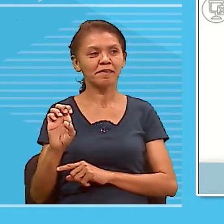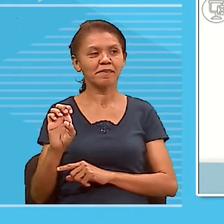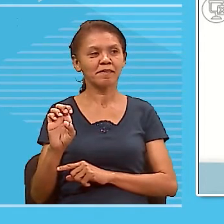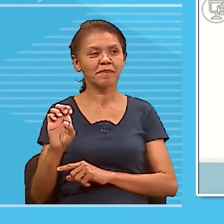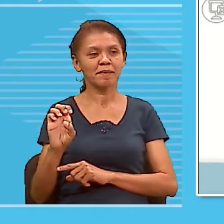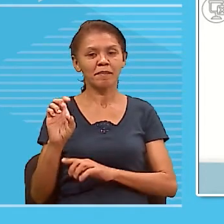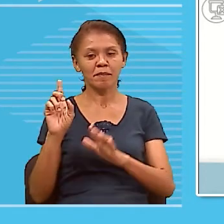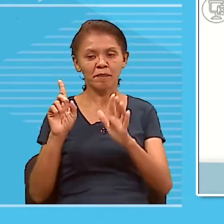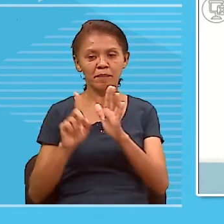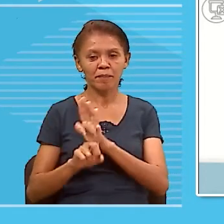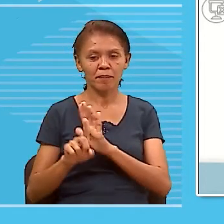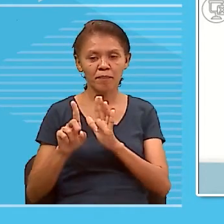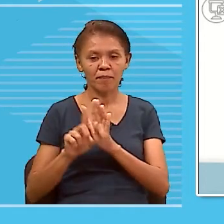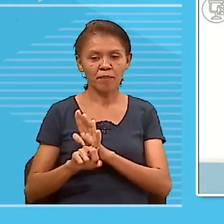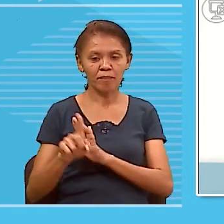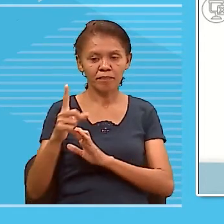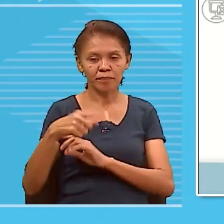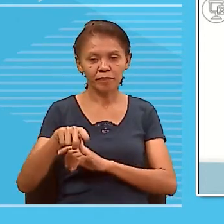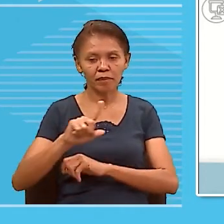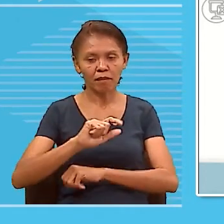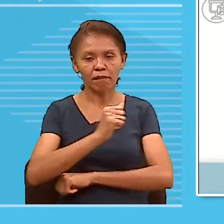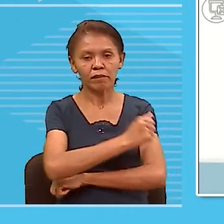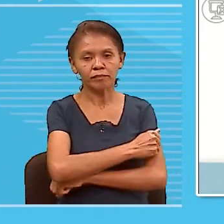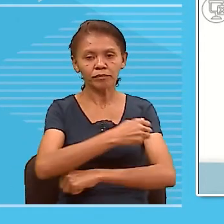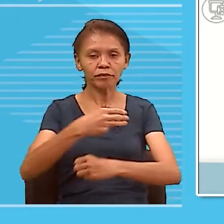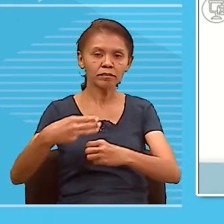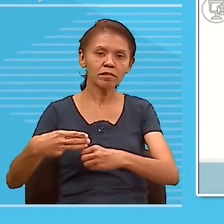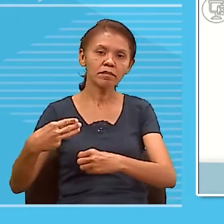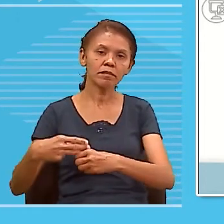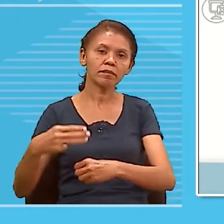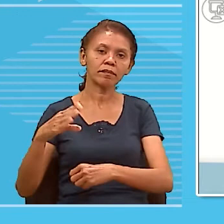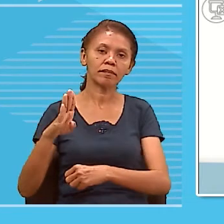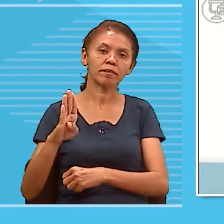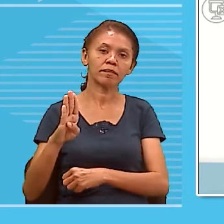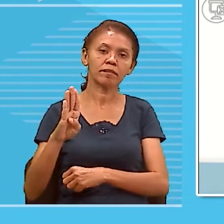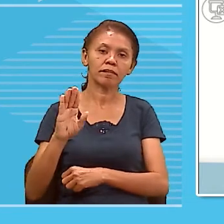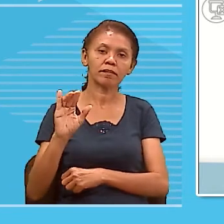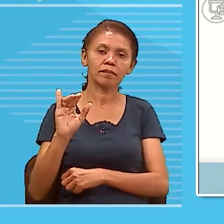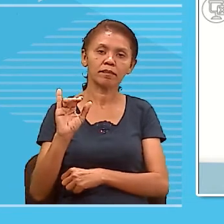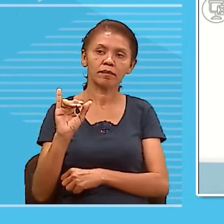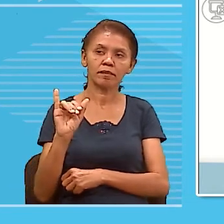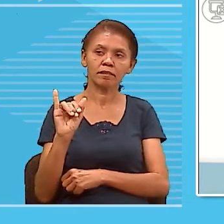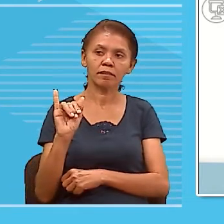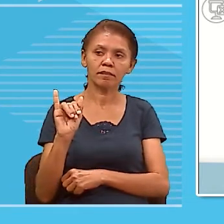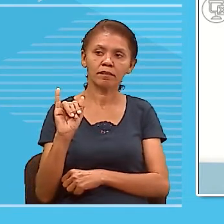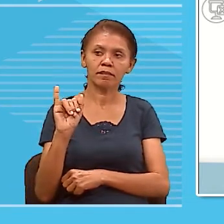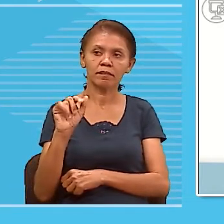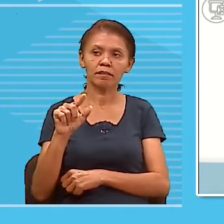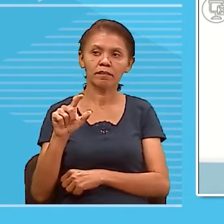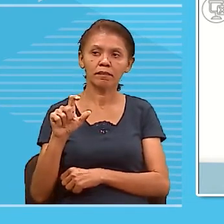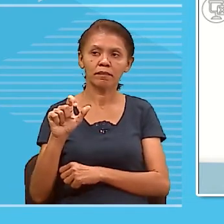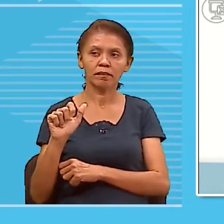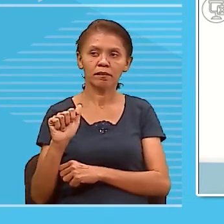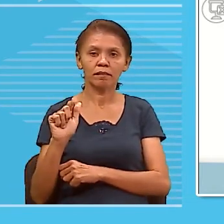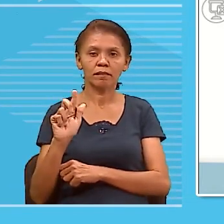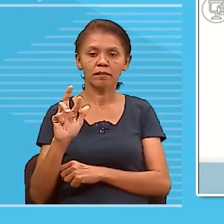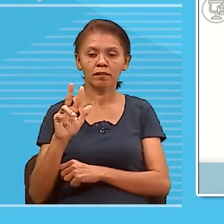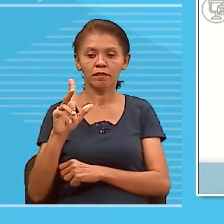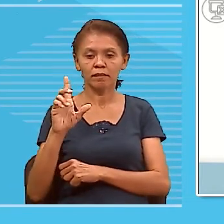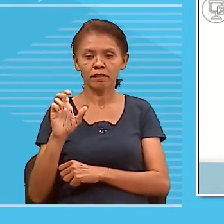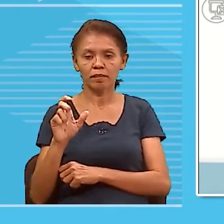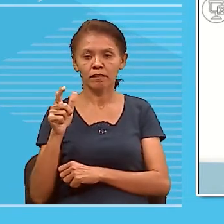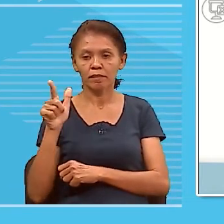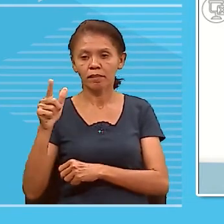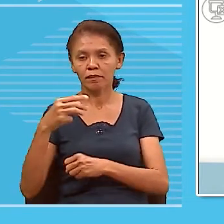galerinha de Baixa Grande do Ribeiro de Eliseu Martins de Oeiras Queimada Nova São